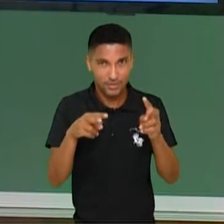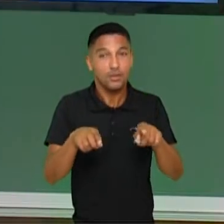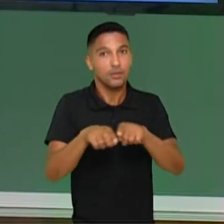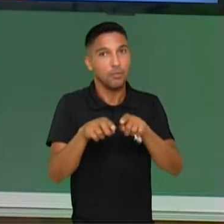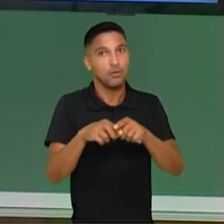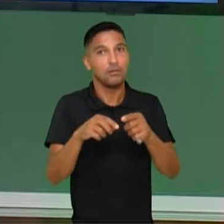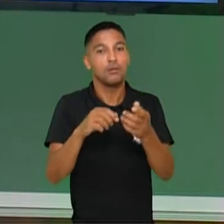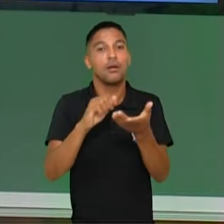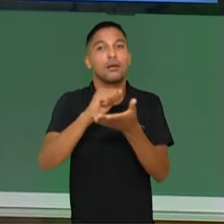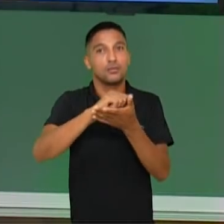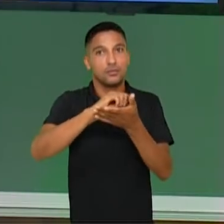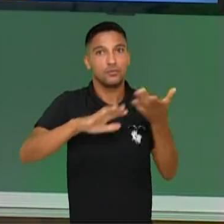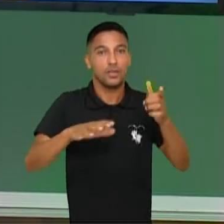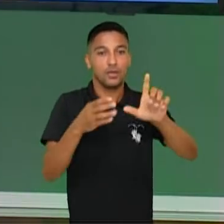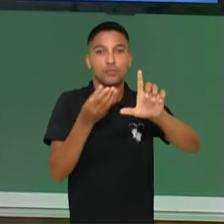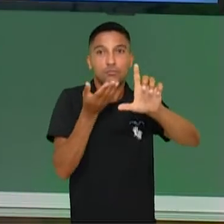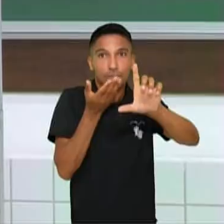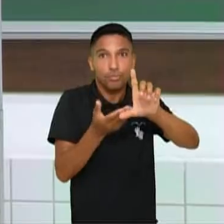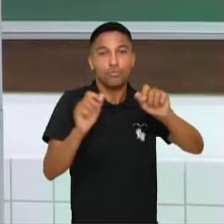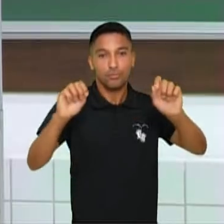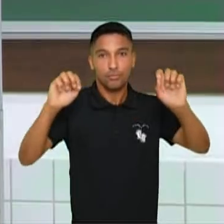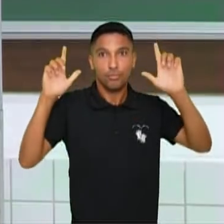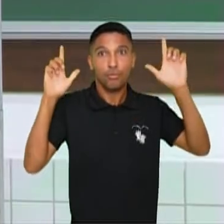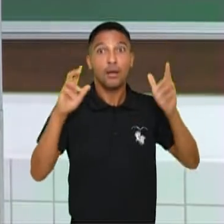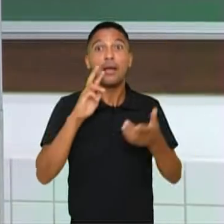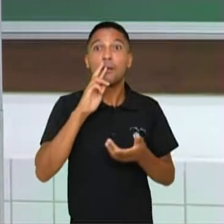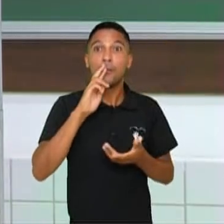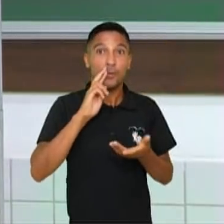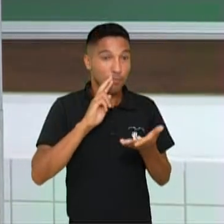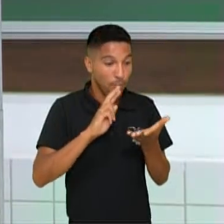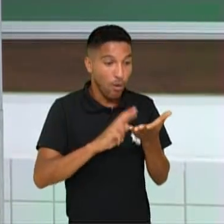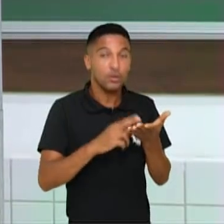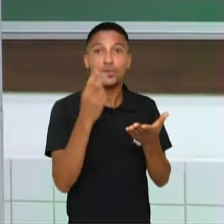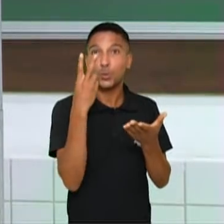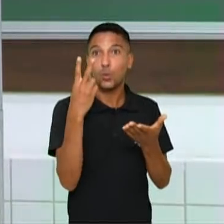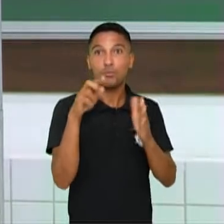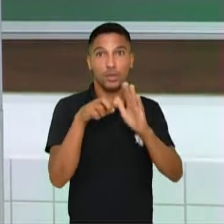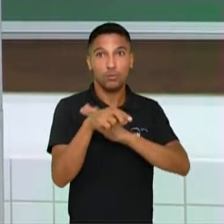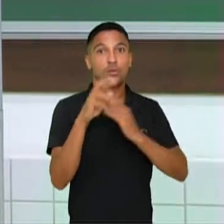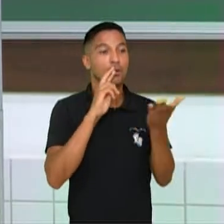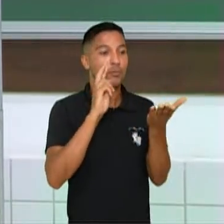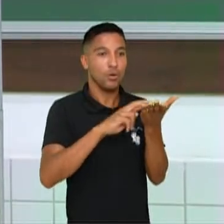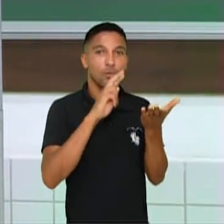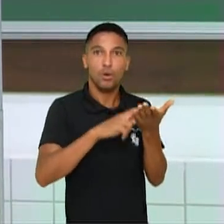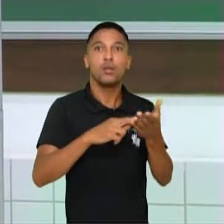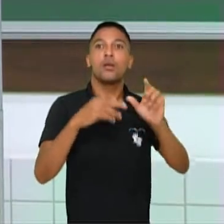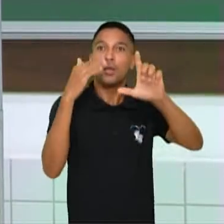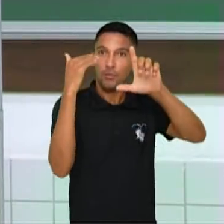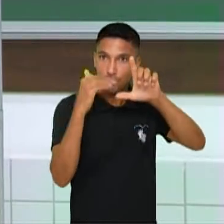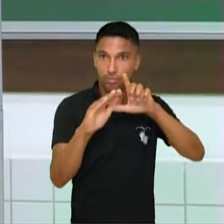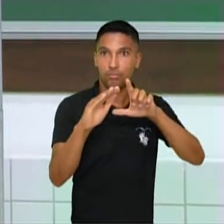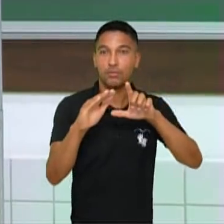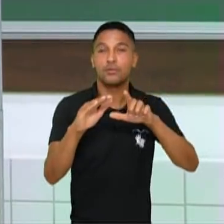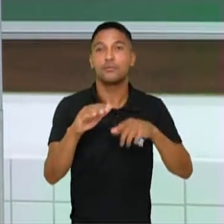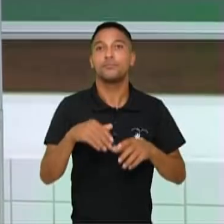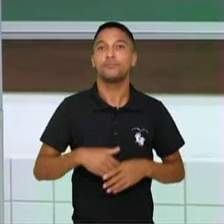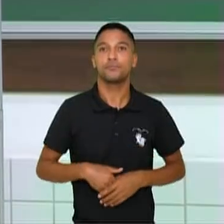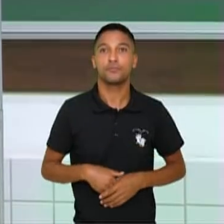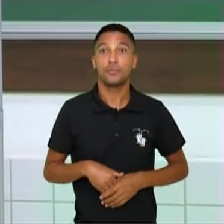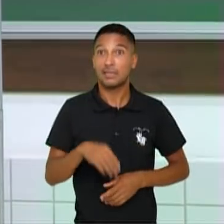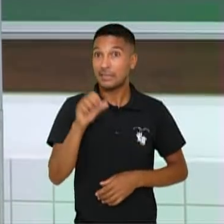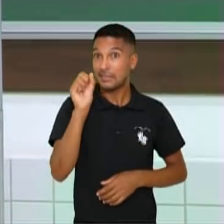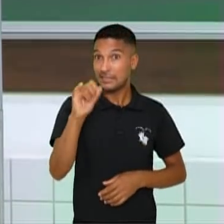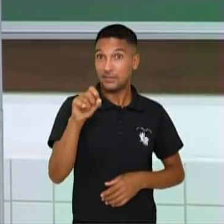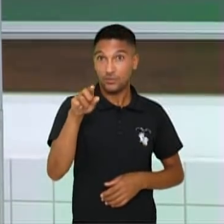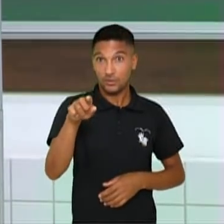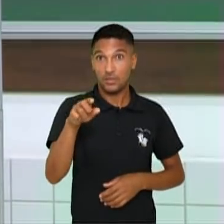2 questões e enviar. Se você não tem o Classroom, você não consegue acessar, não fica